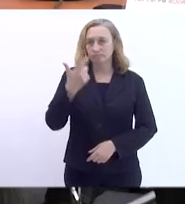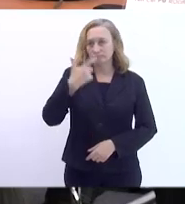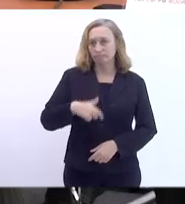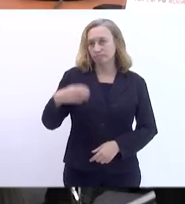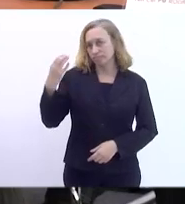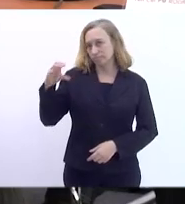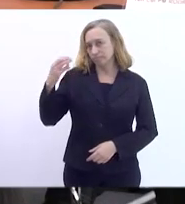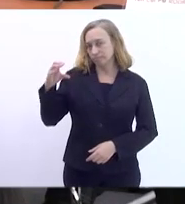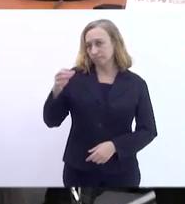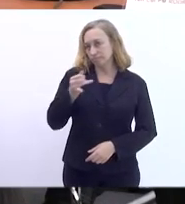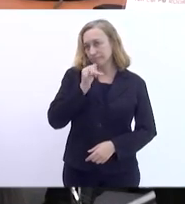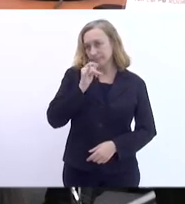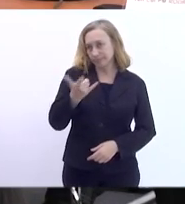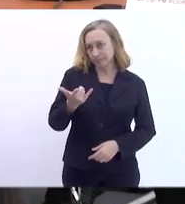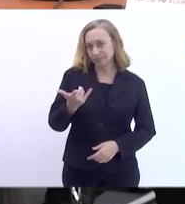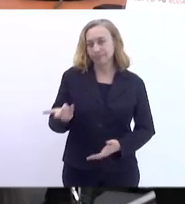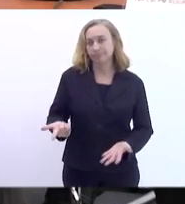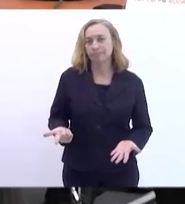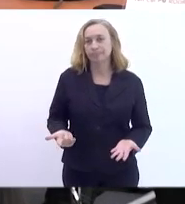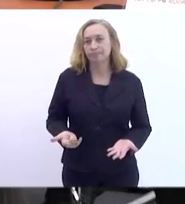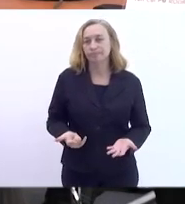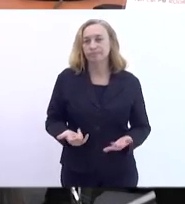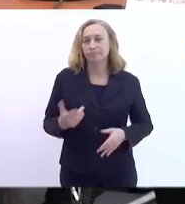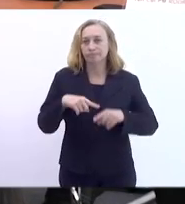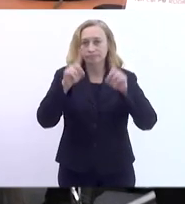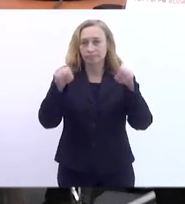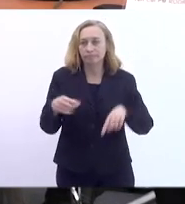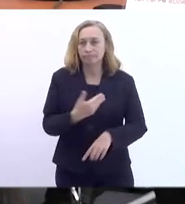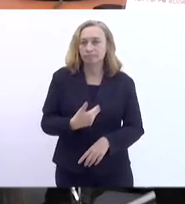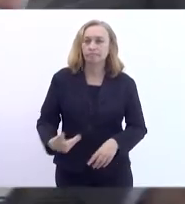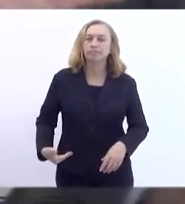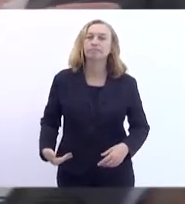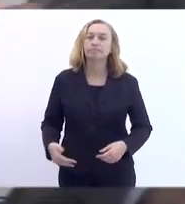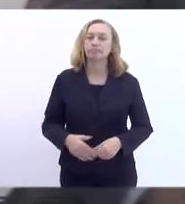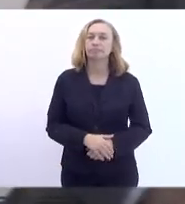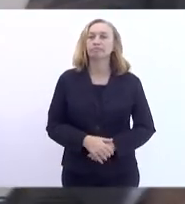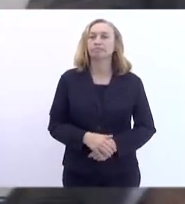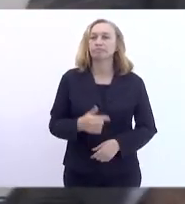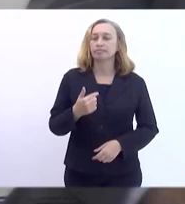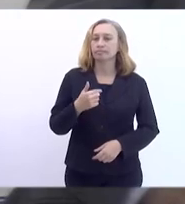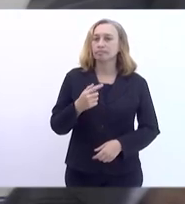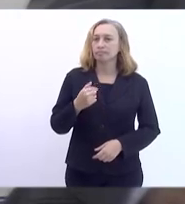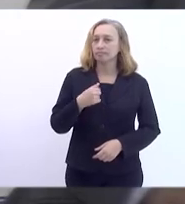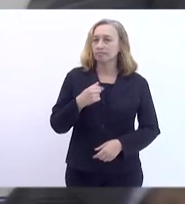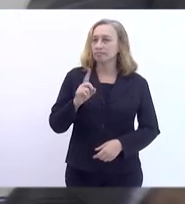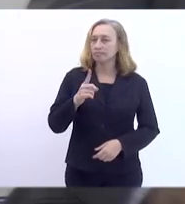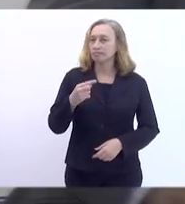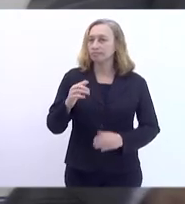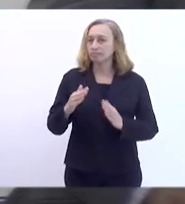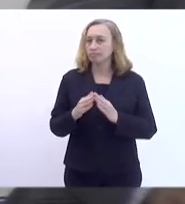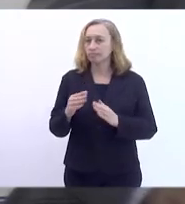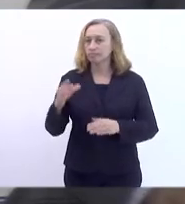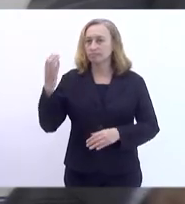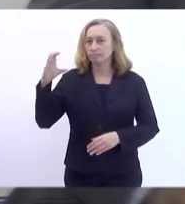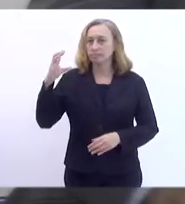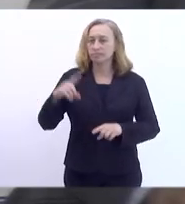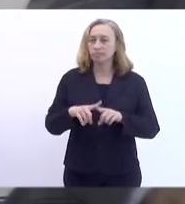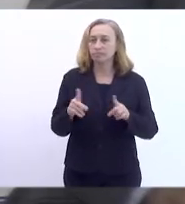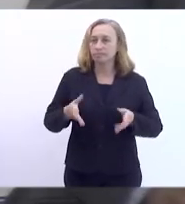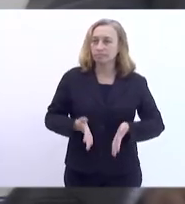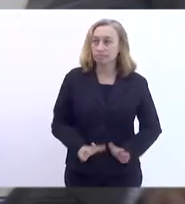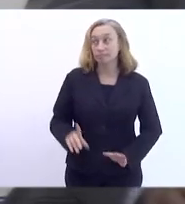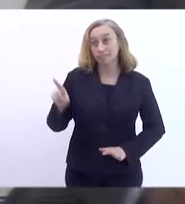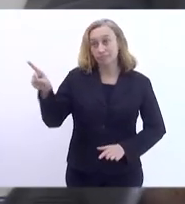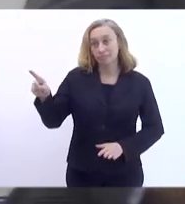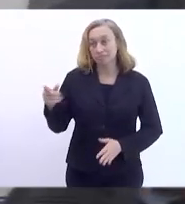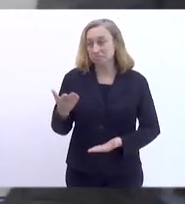Niterói por exemplo uma cidade e evidentemente de servidores públicos eu não moro mais em Niterói mas mas a origem a